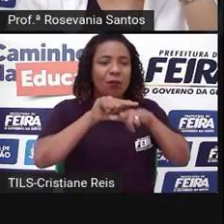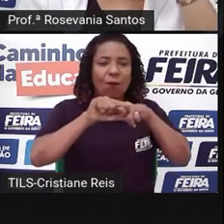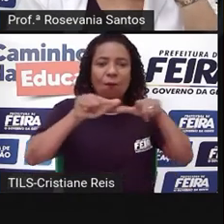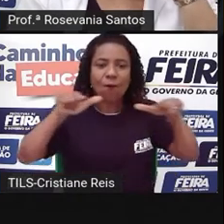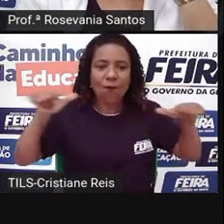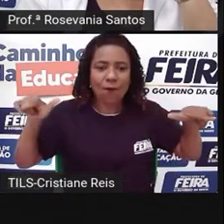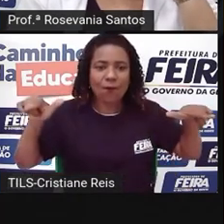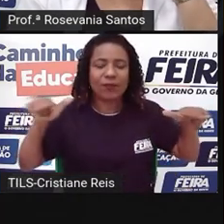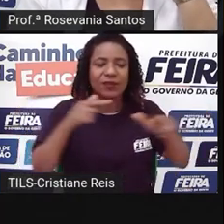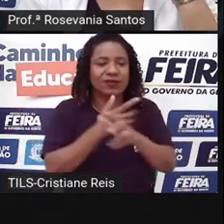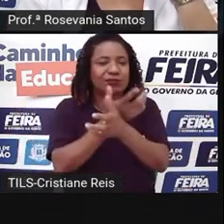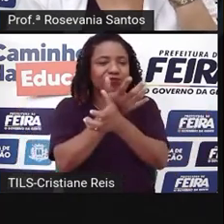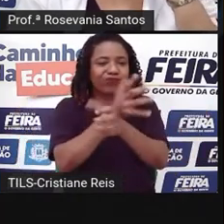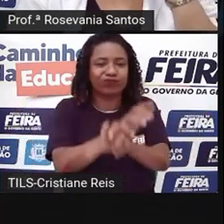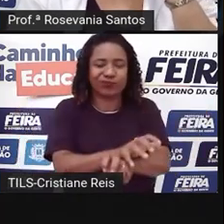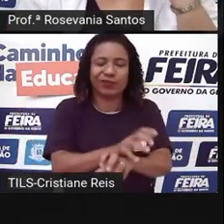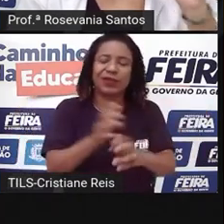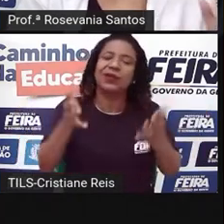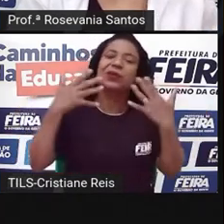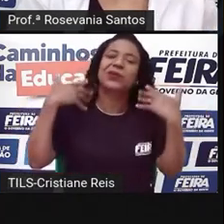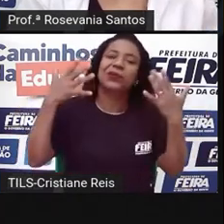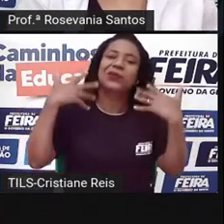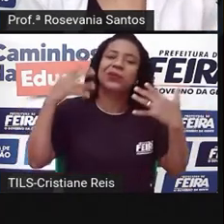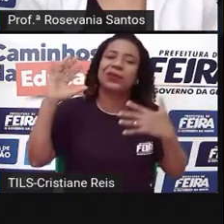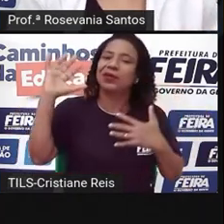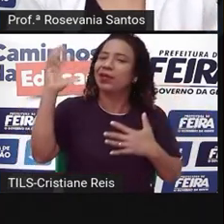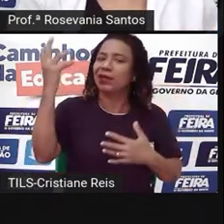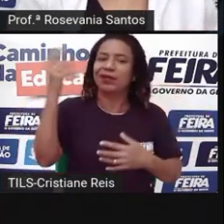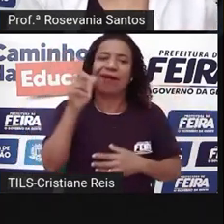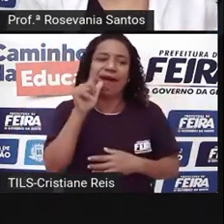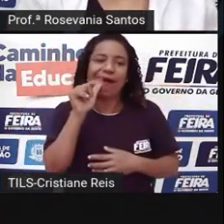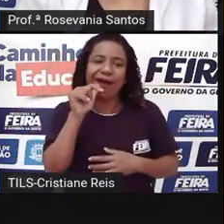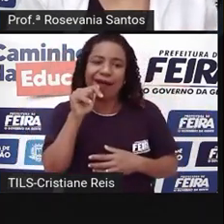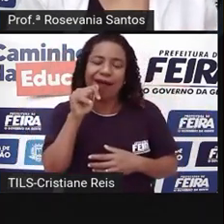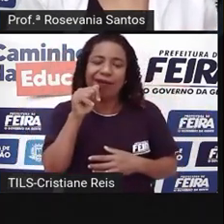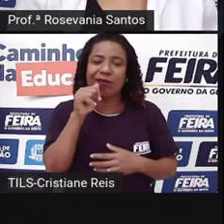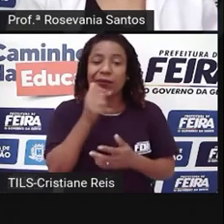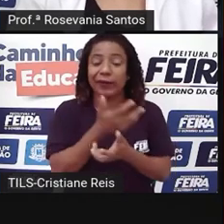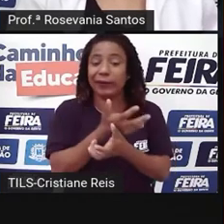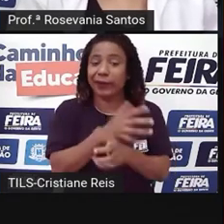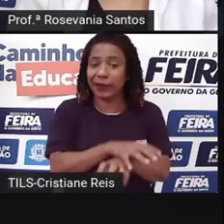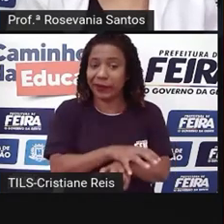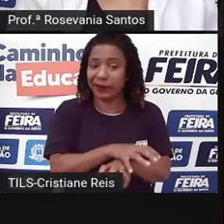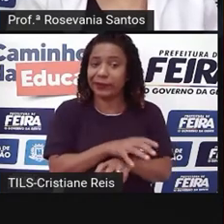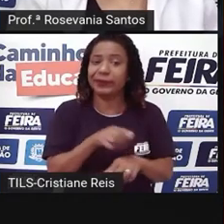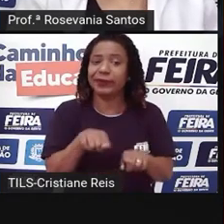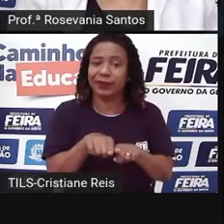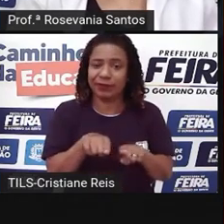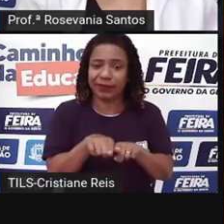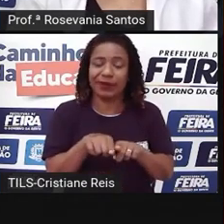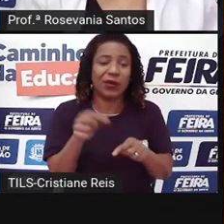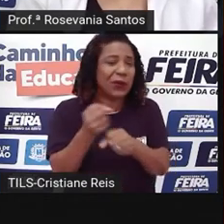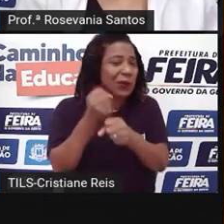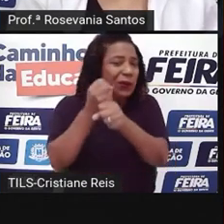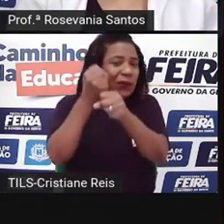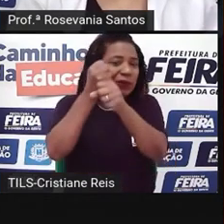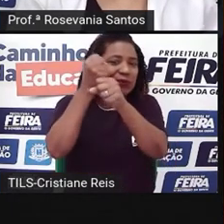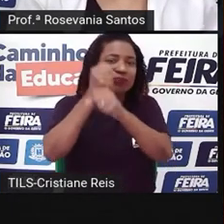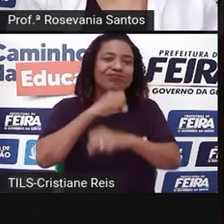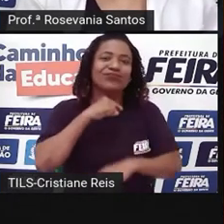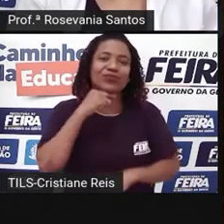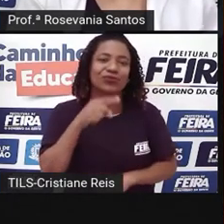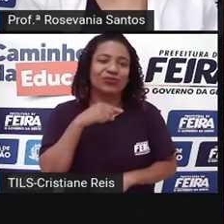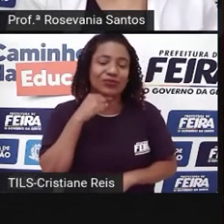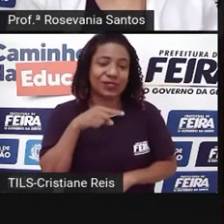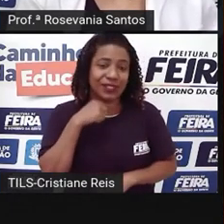toda a severidade das temperaturas, da falta de água, da falta até de estrutura para poder se construir alguma coisa lá. Então,